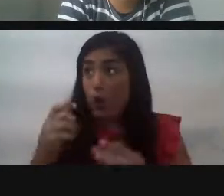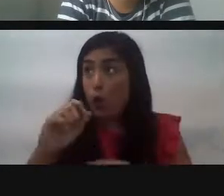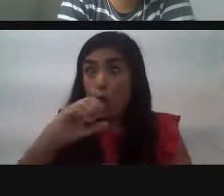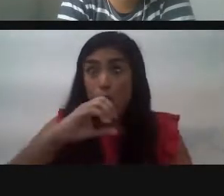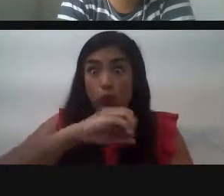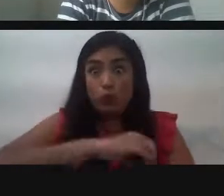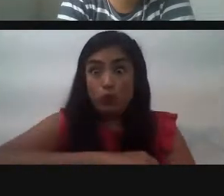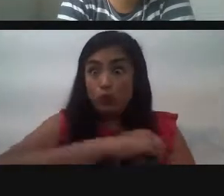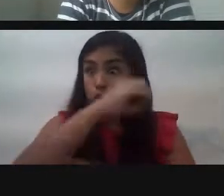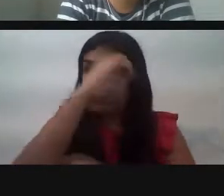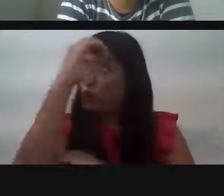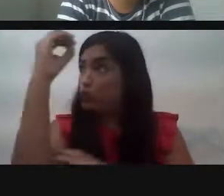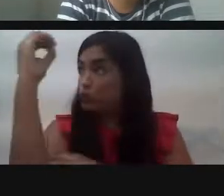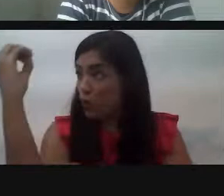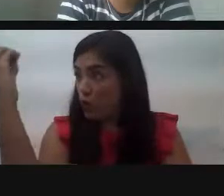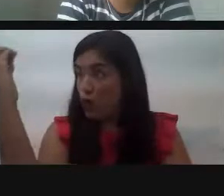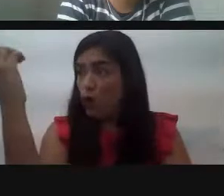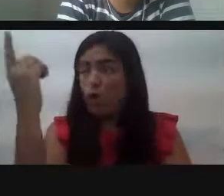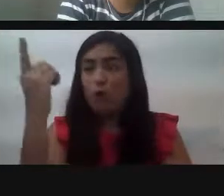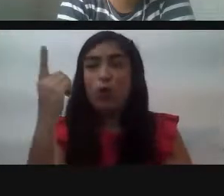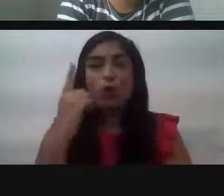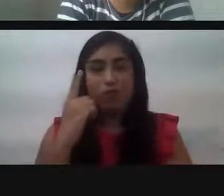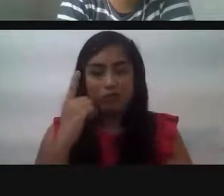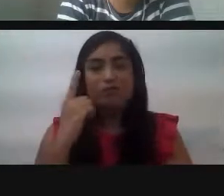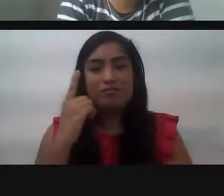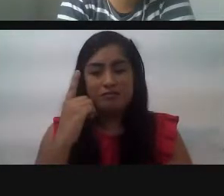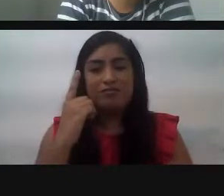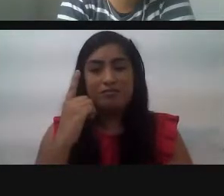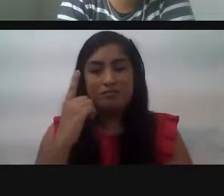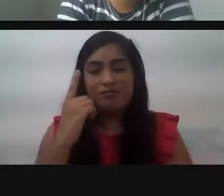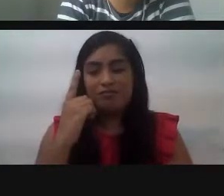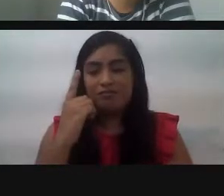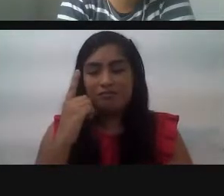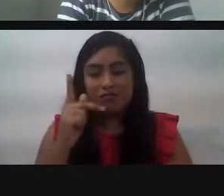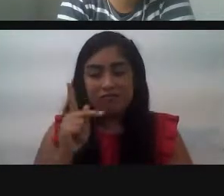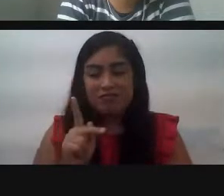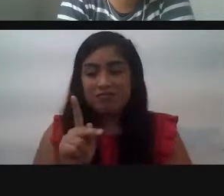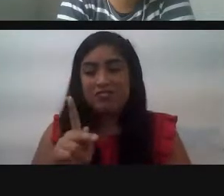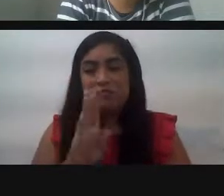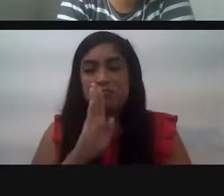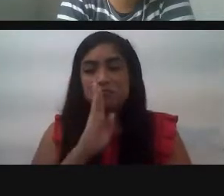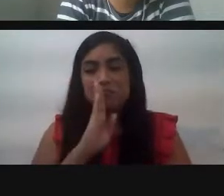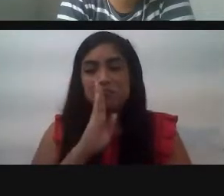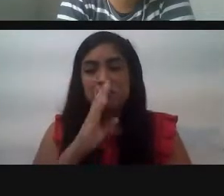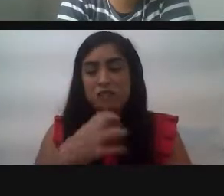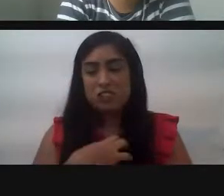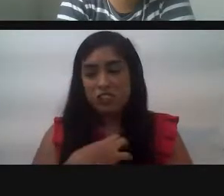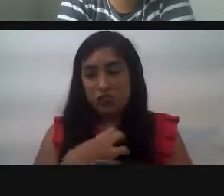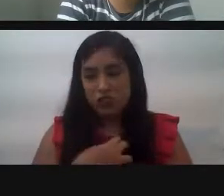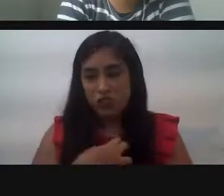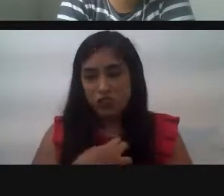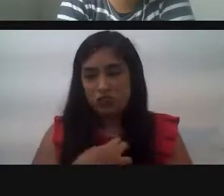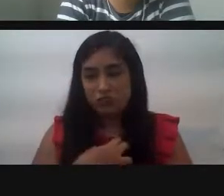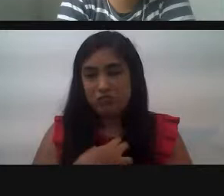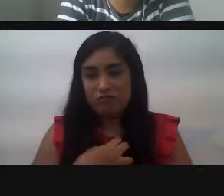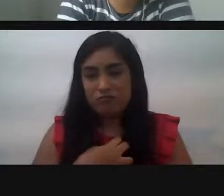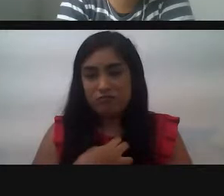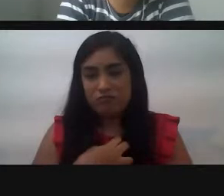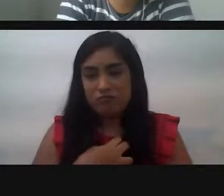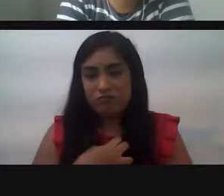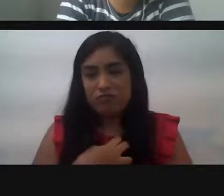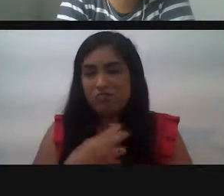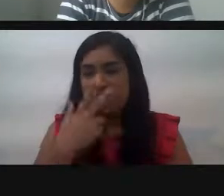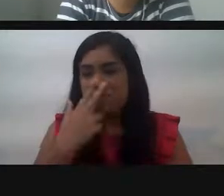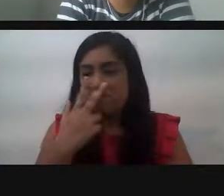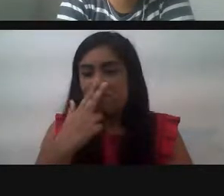a aquecer a superfície estagnada dos sentidos. É uma bebedeira de não ser